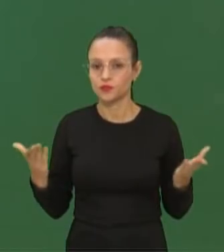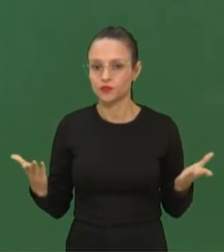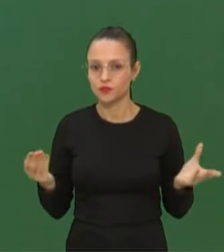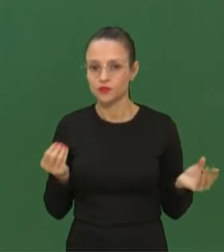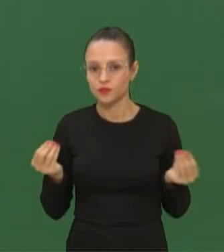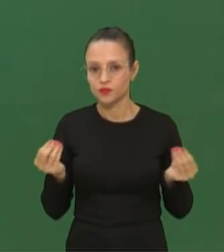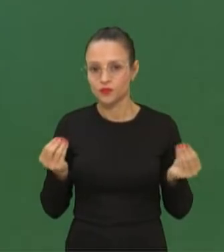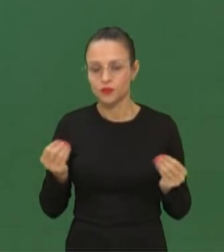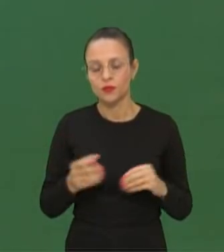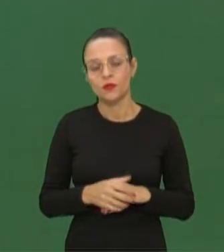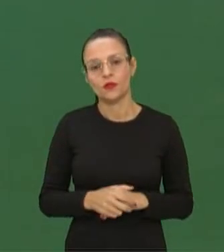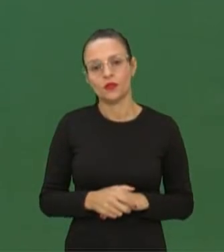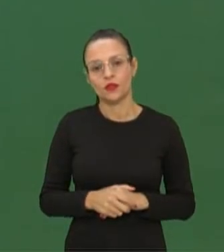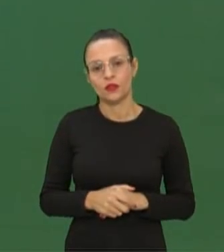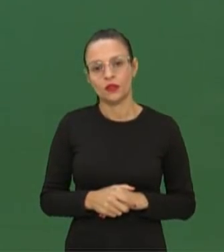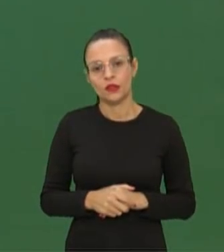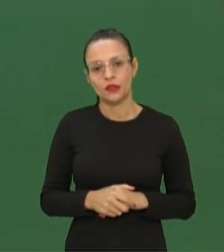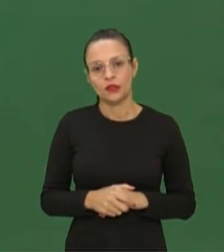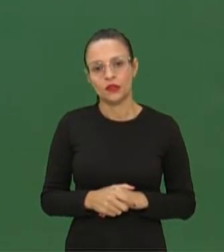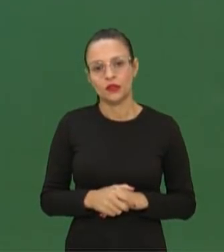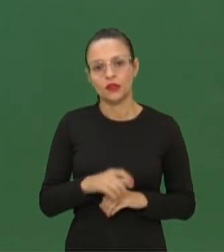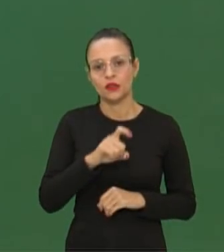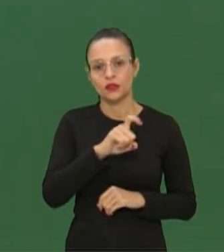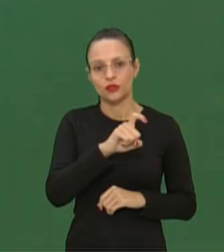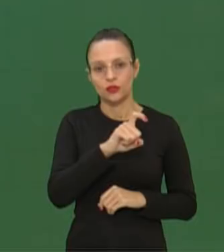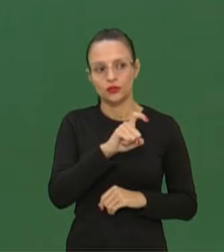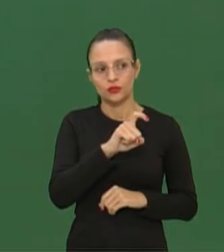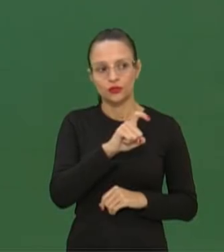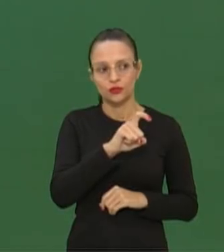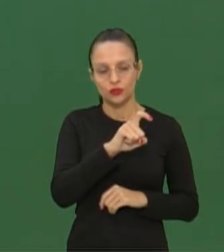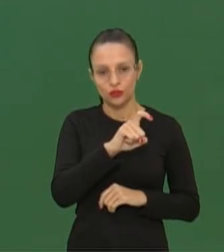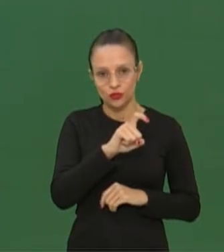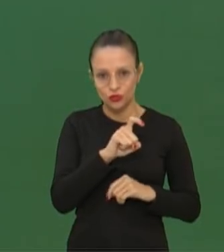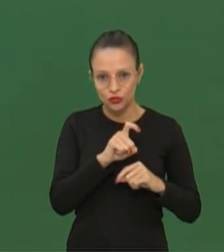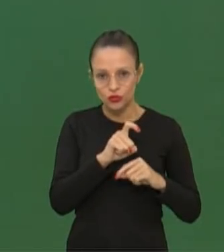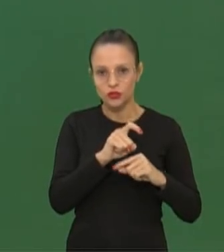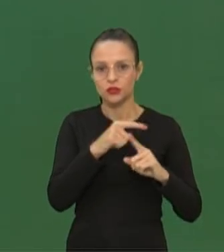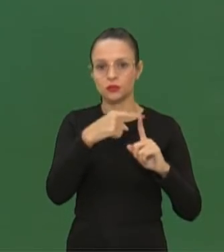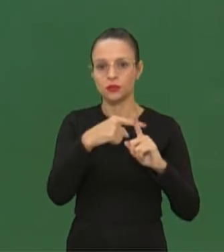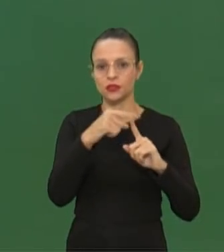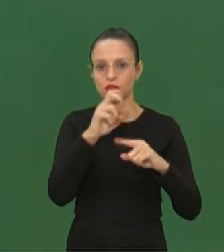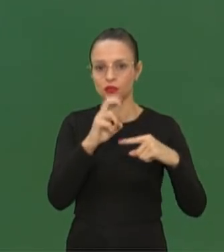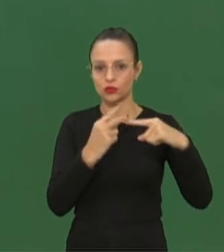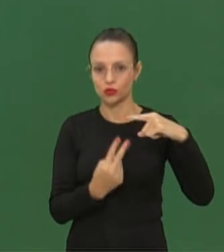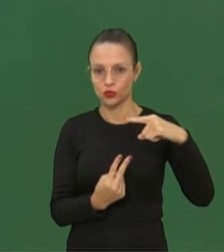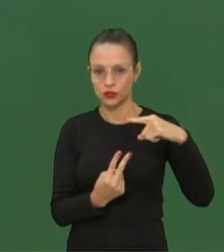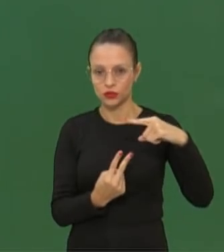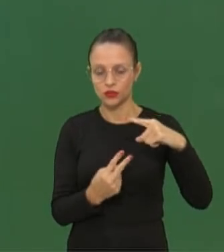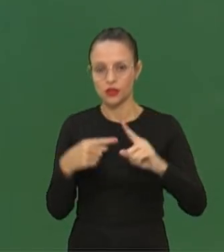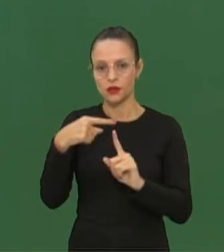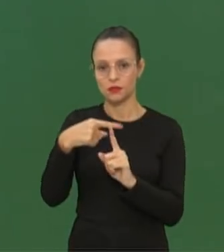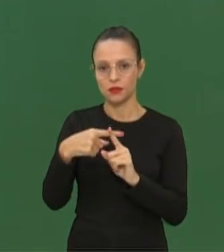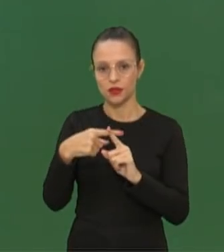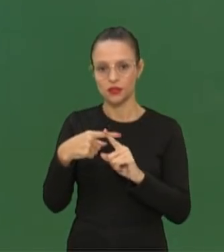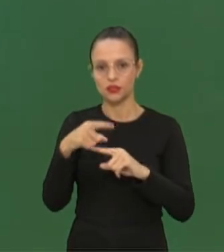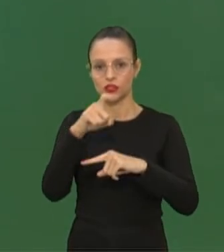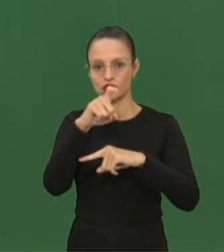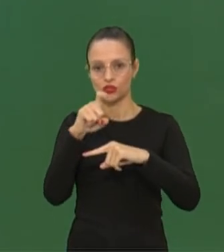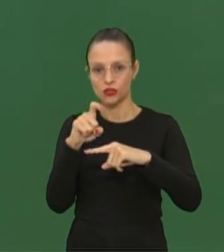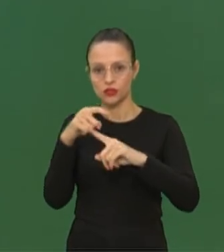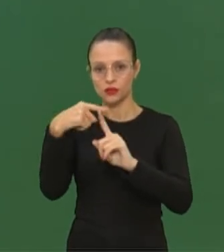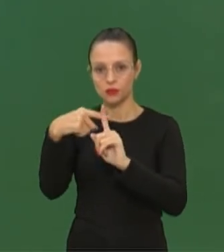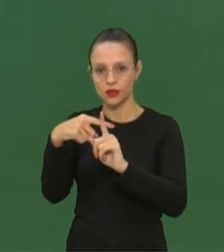quê? X mais 5 sobre 2, mais x mais